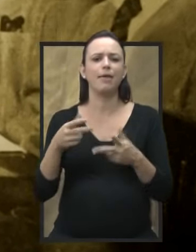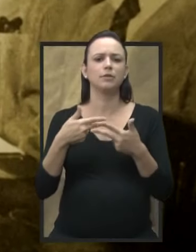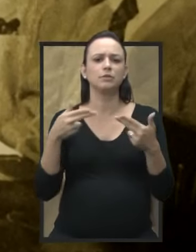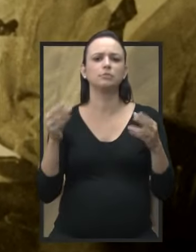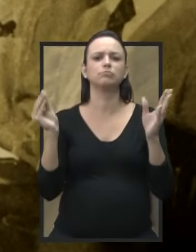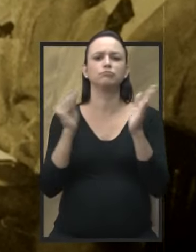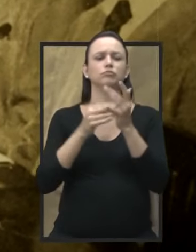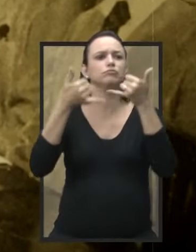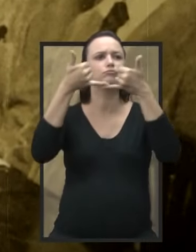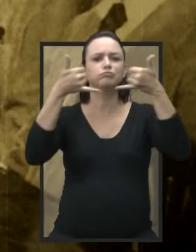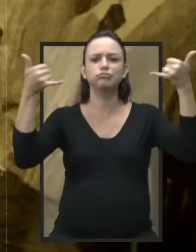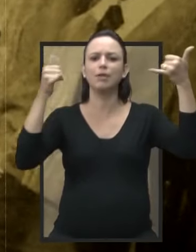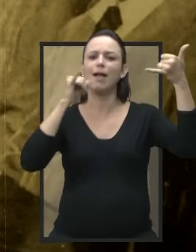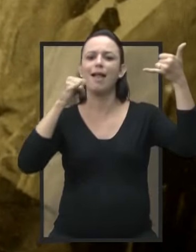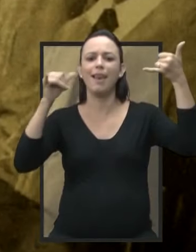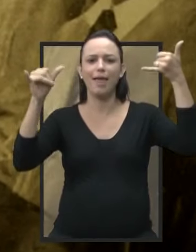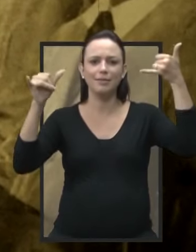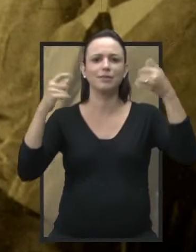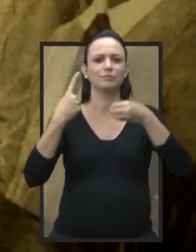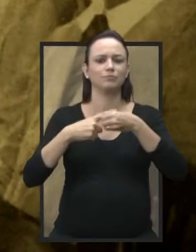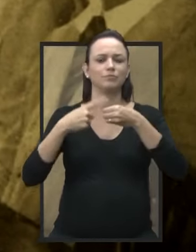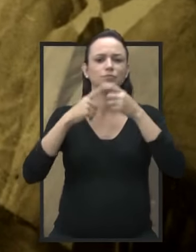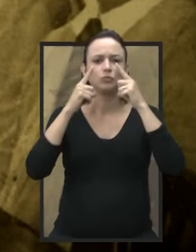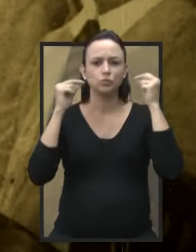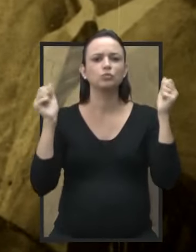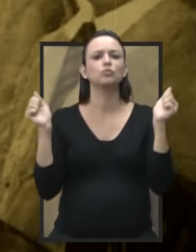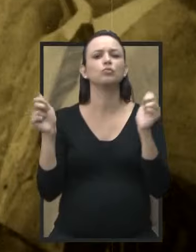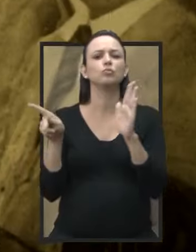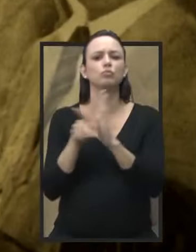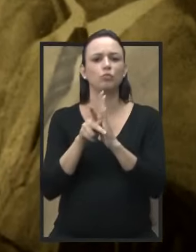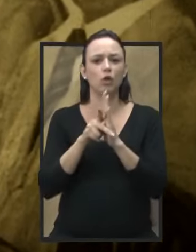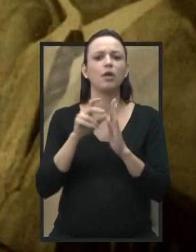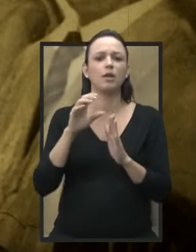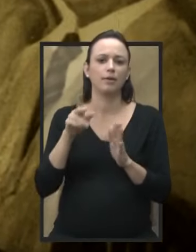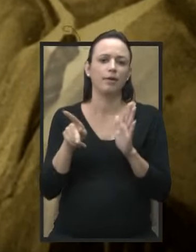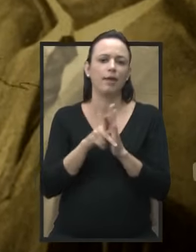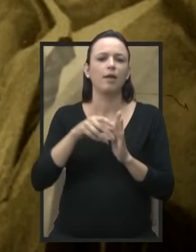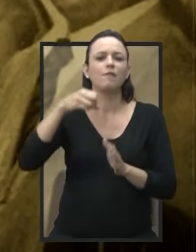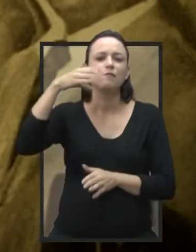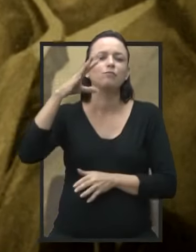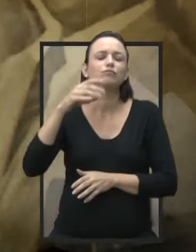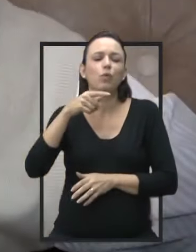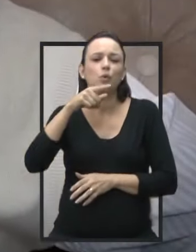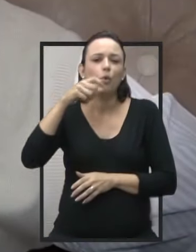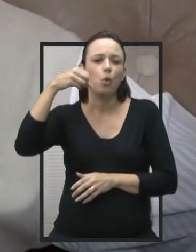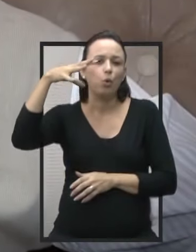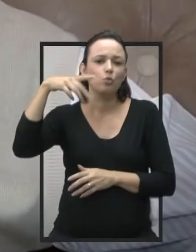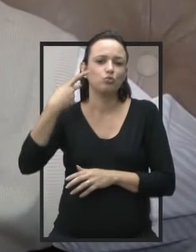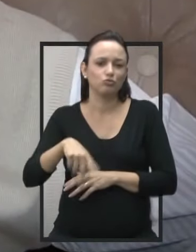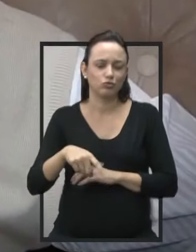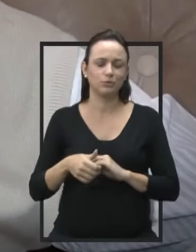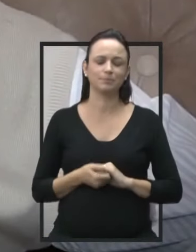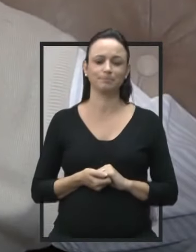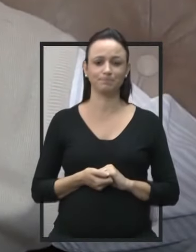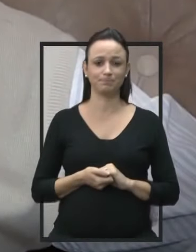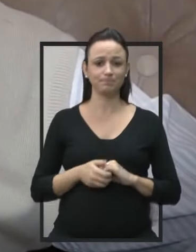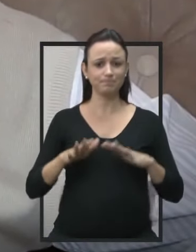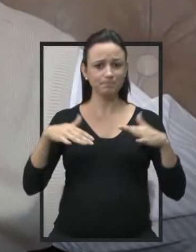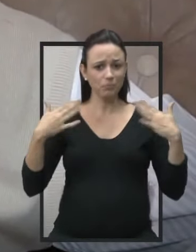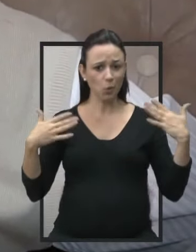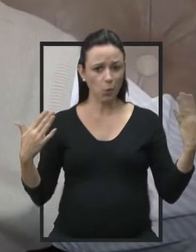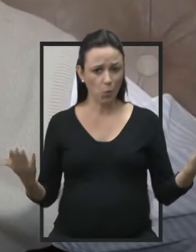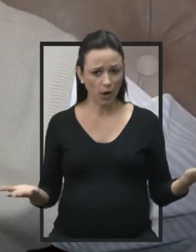serviços de energia elétrica no município de Jaú, pertencentes à Companhia Paulista de Força e Luz. Quando na